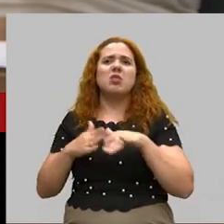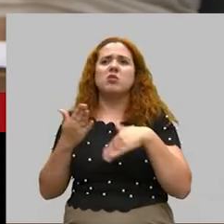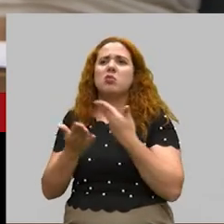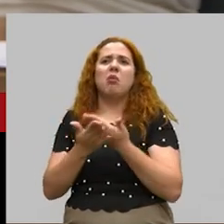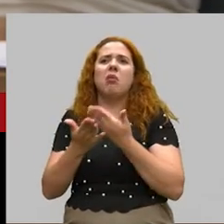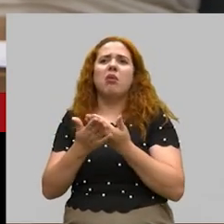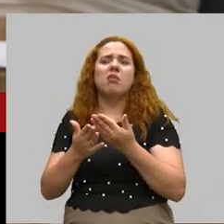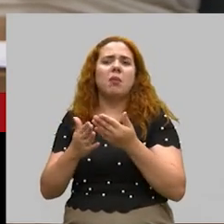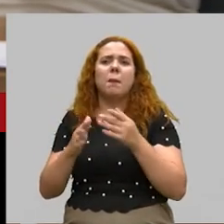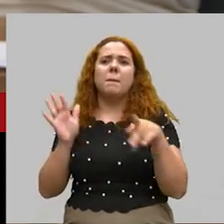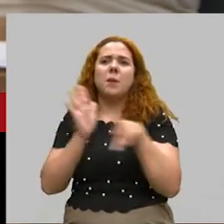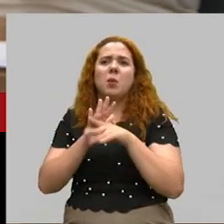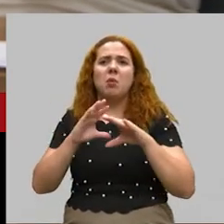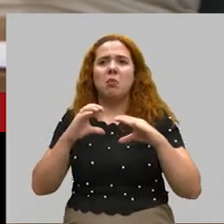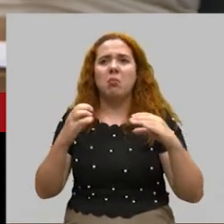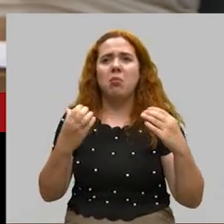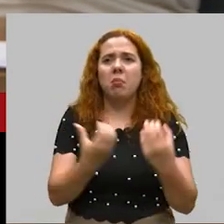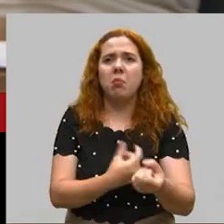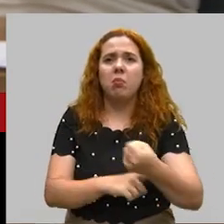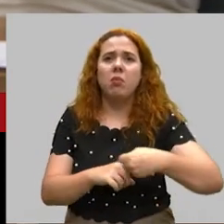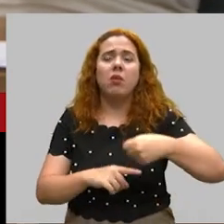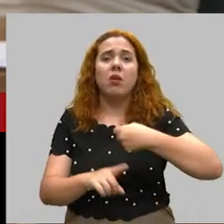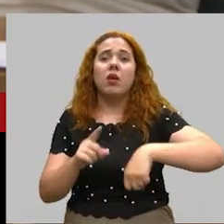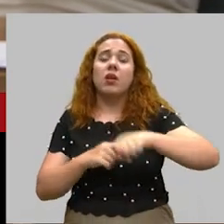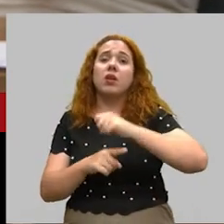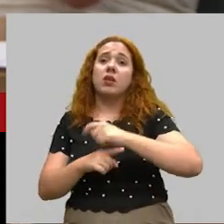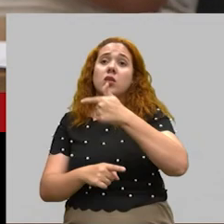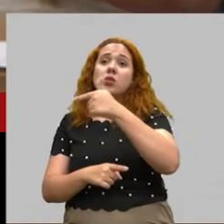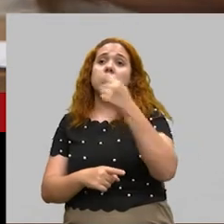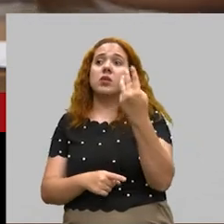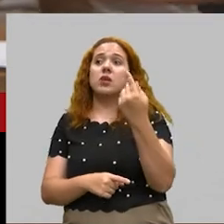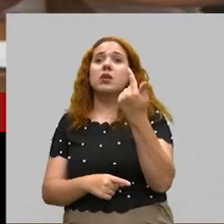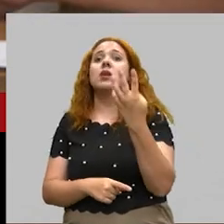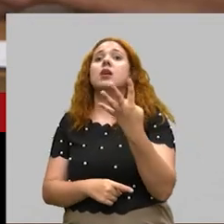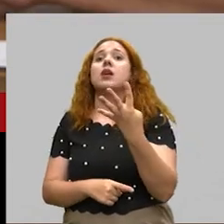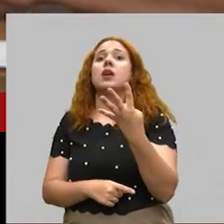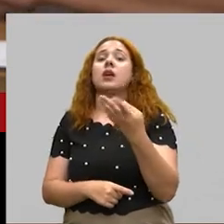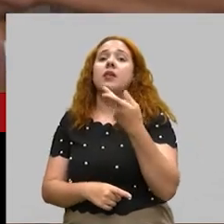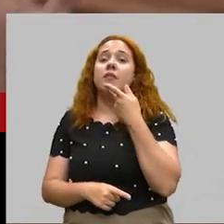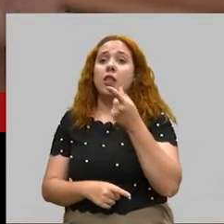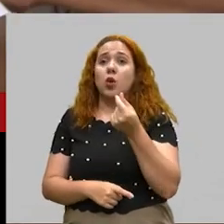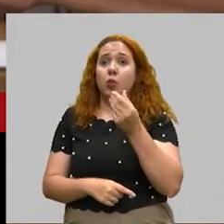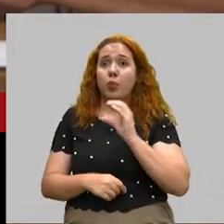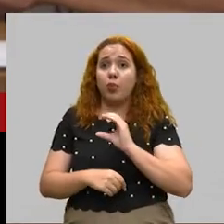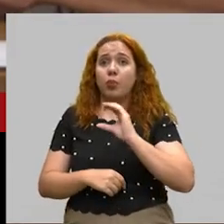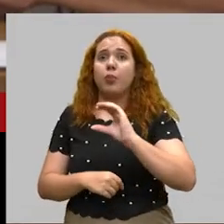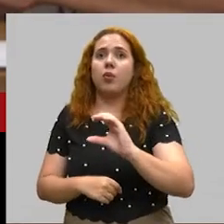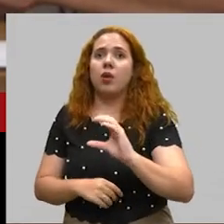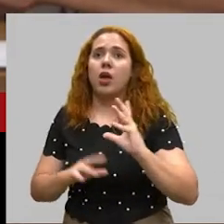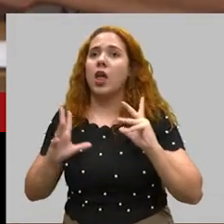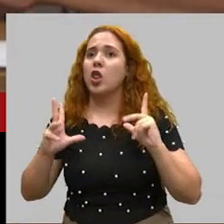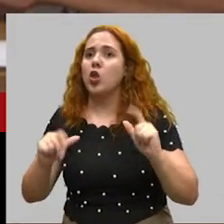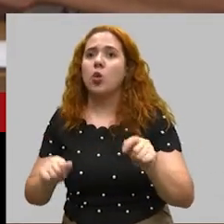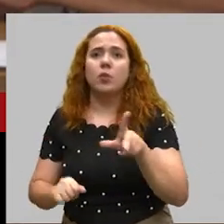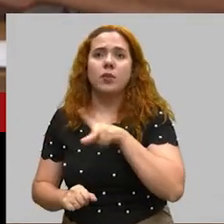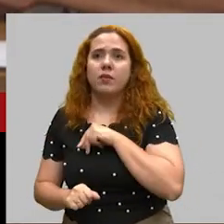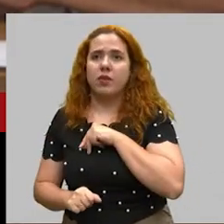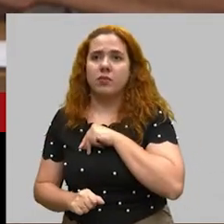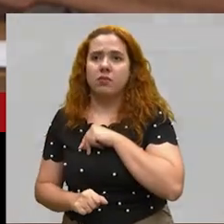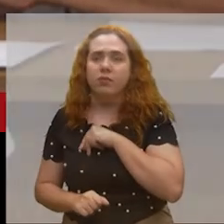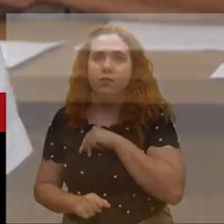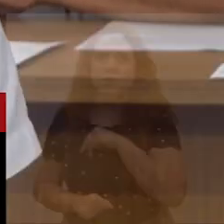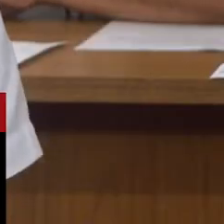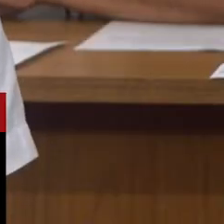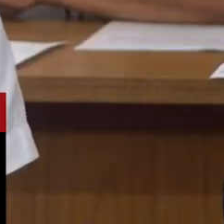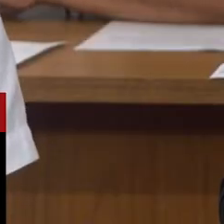comunitárias quando chega a partir do do artigo 214 que trata do financiamento aí é todo mundo privado